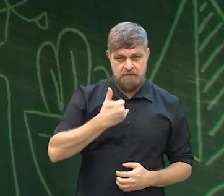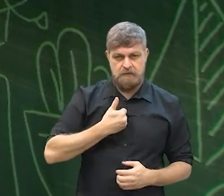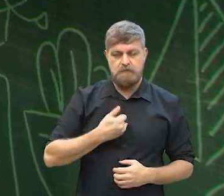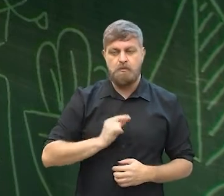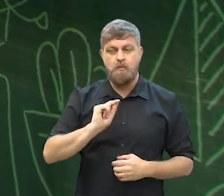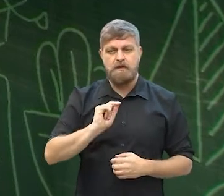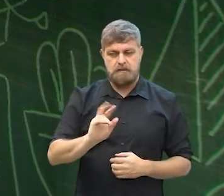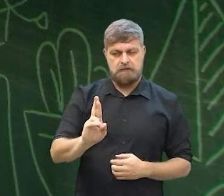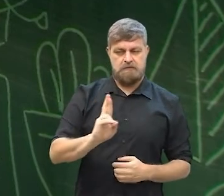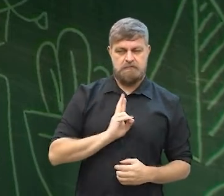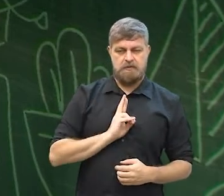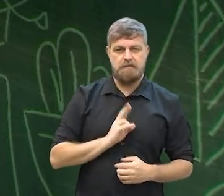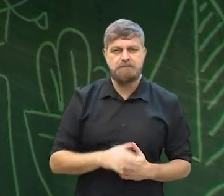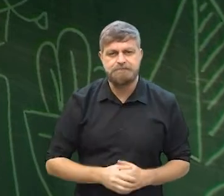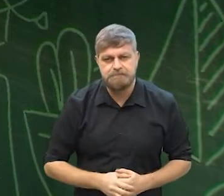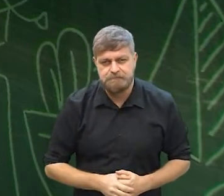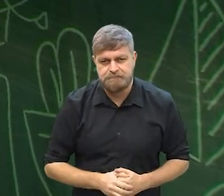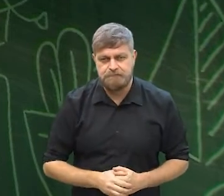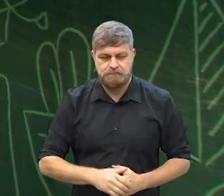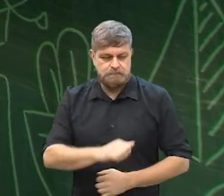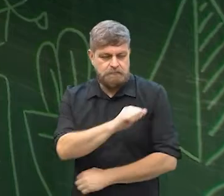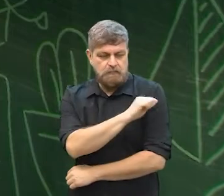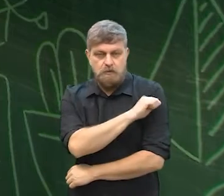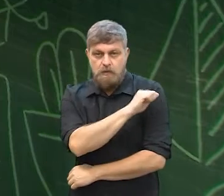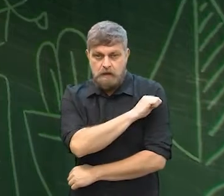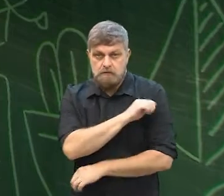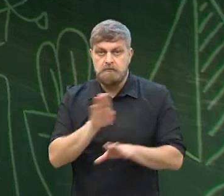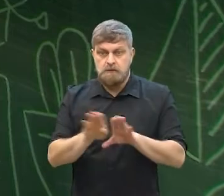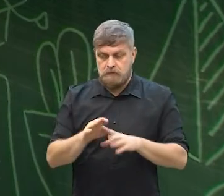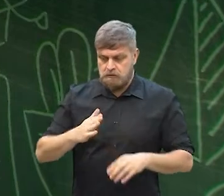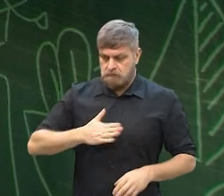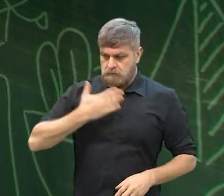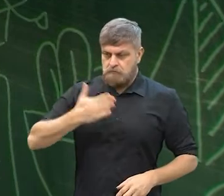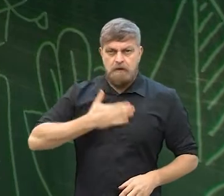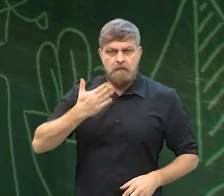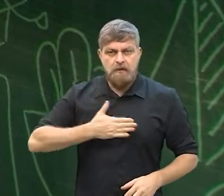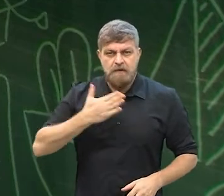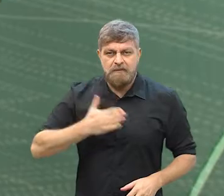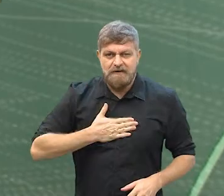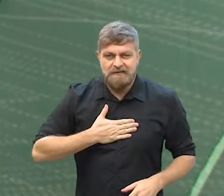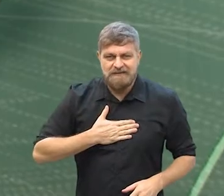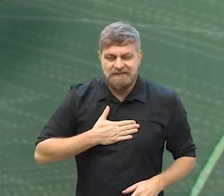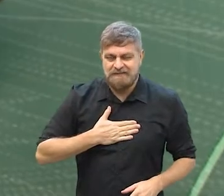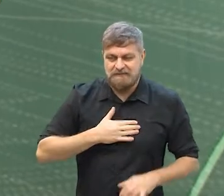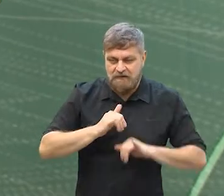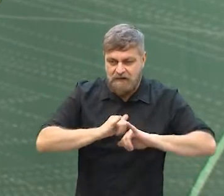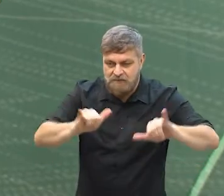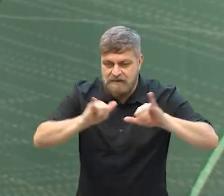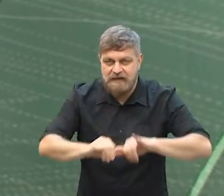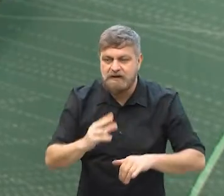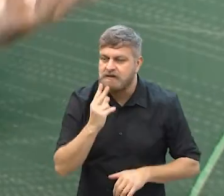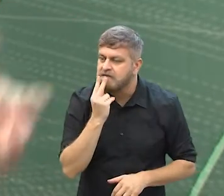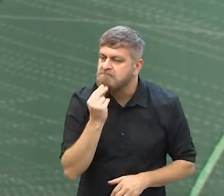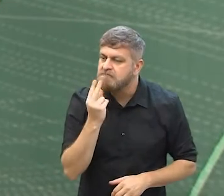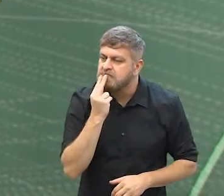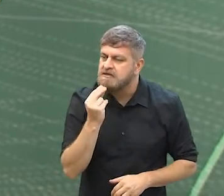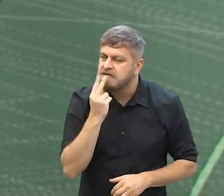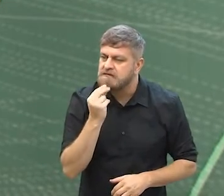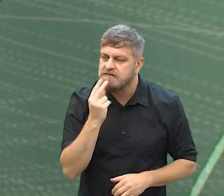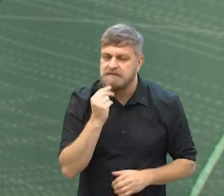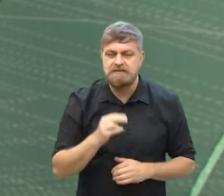sua resposta aí que para os alunos foi uma surpresa quando souberam que Machado de